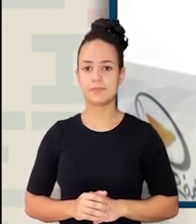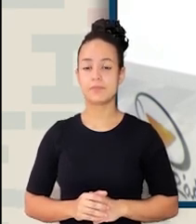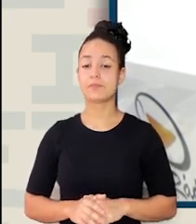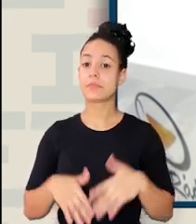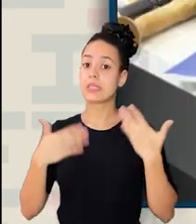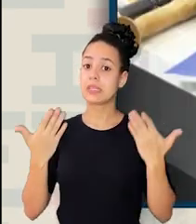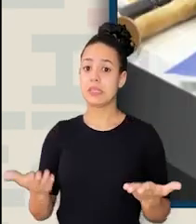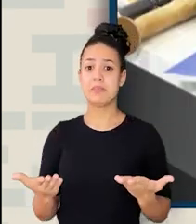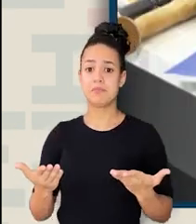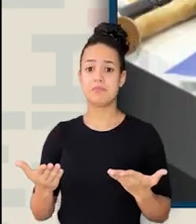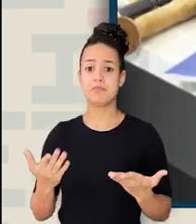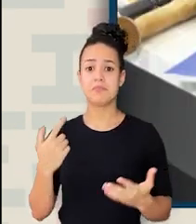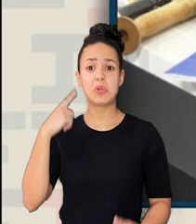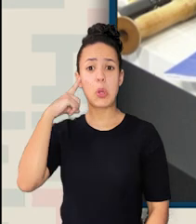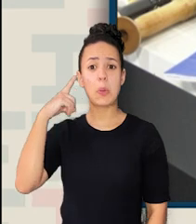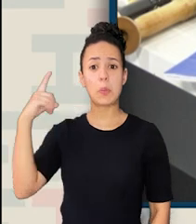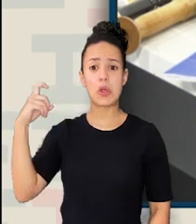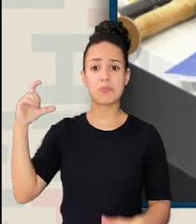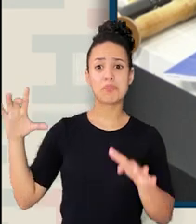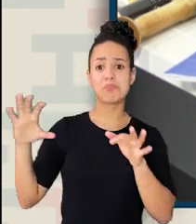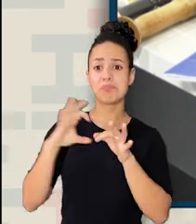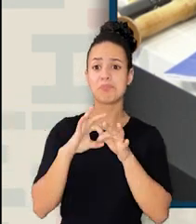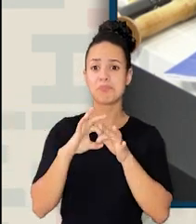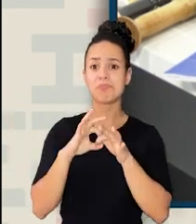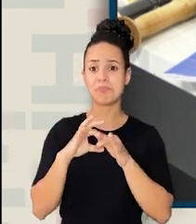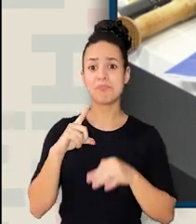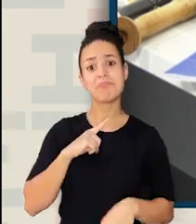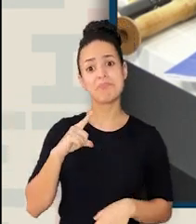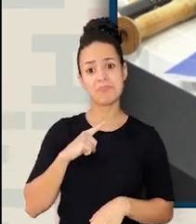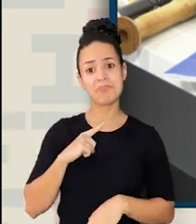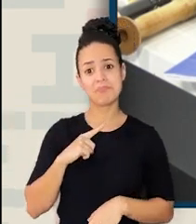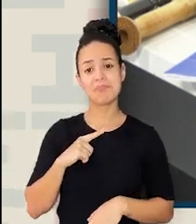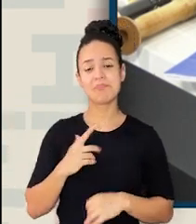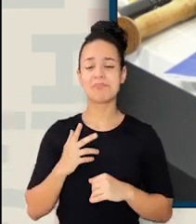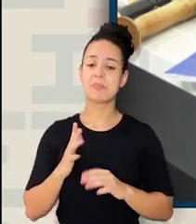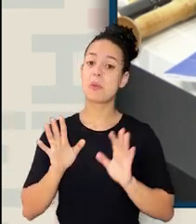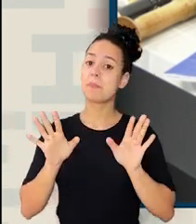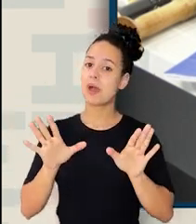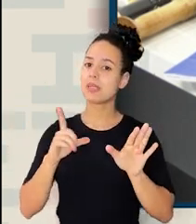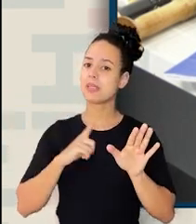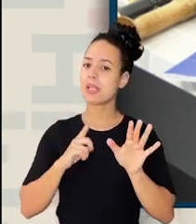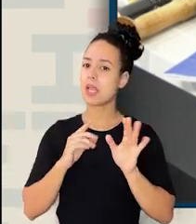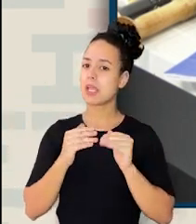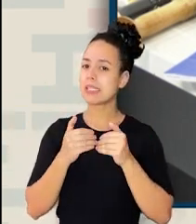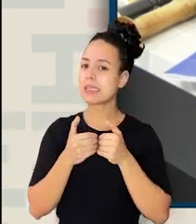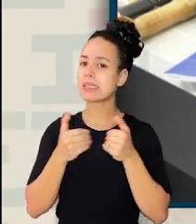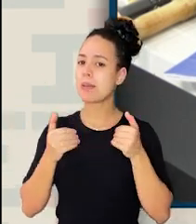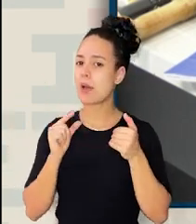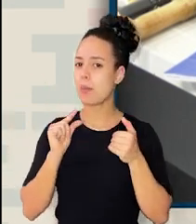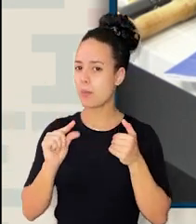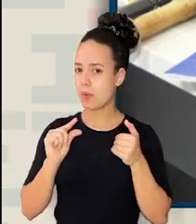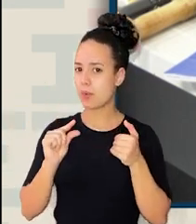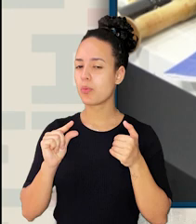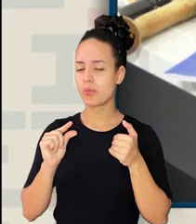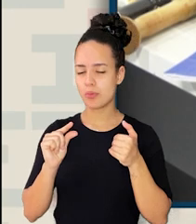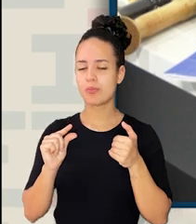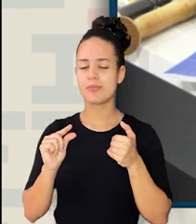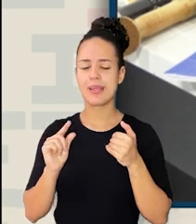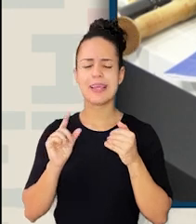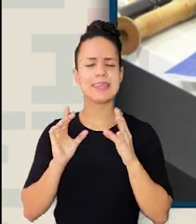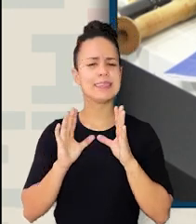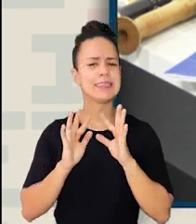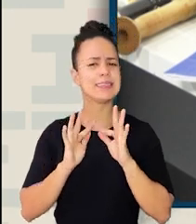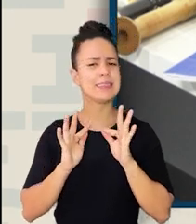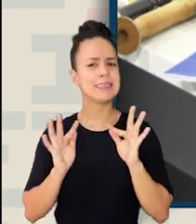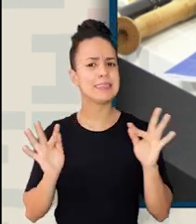Então, praticamente, esse som ficou ligado também. Mas ele tem uma quebra que é uma pronúncia muito